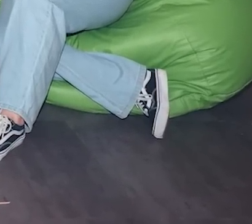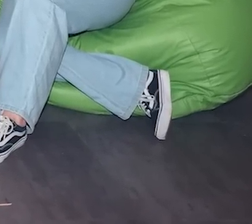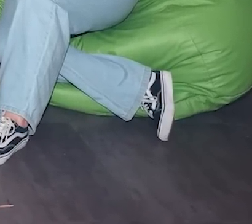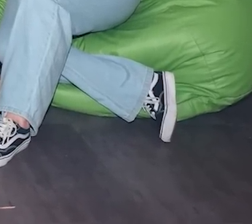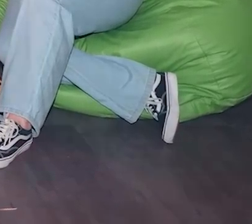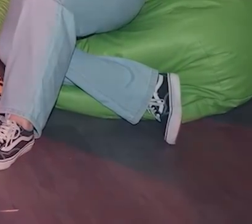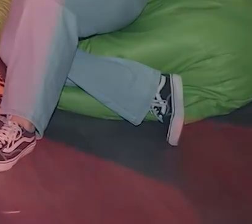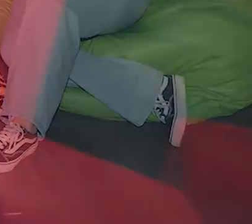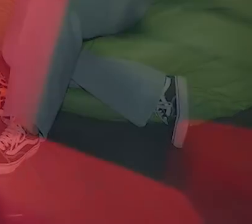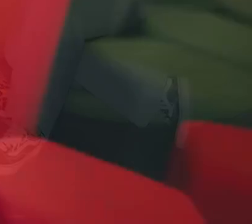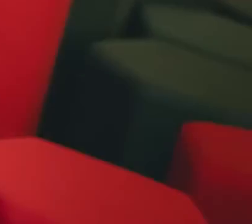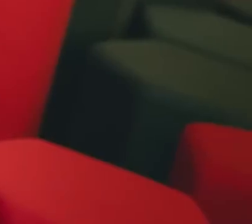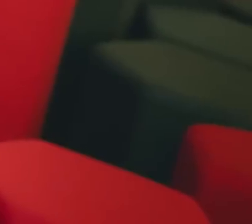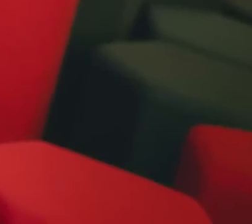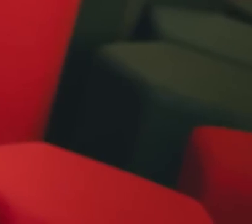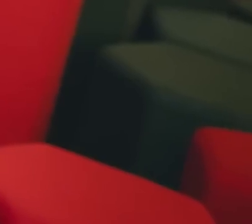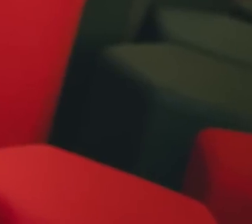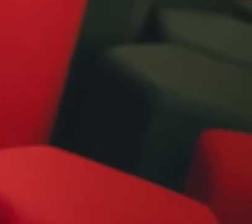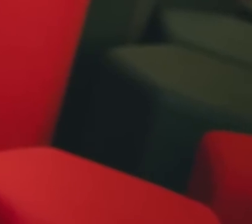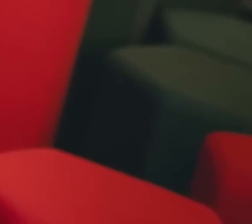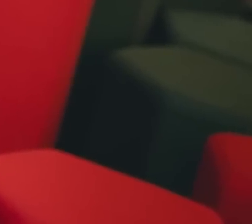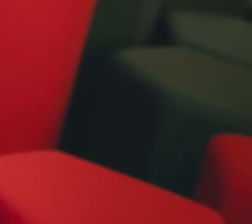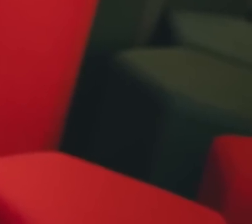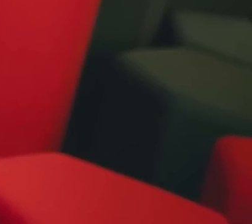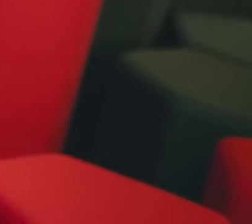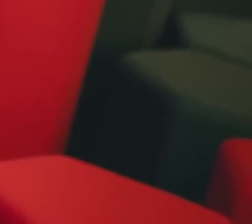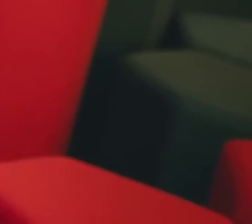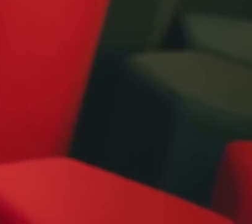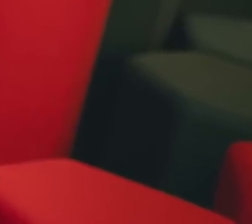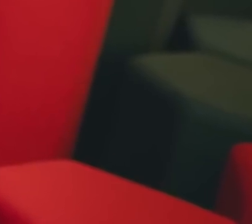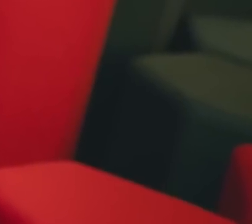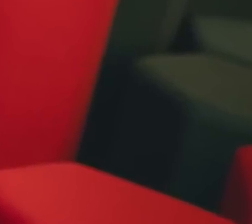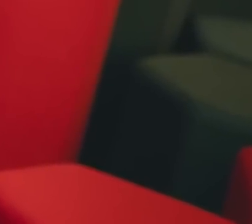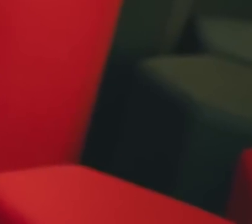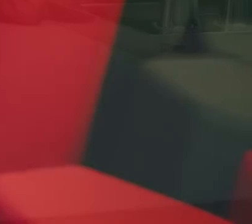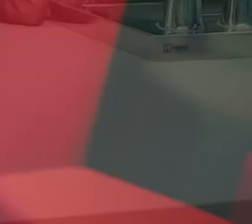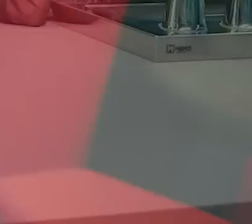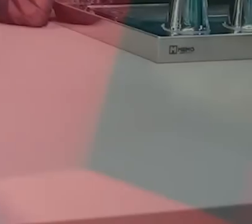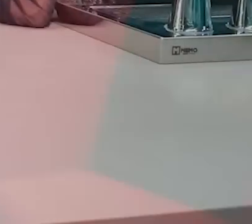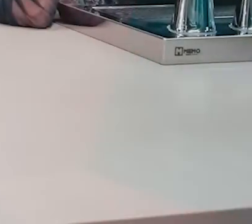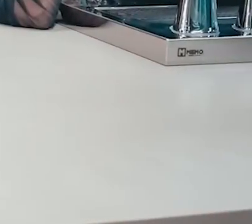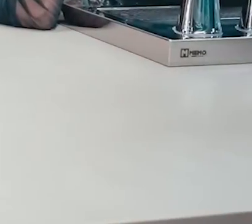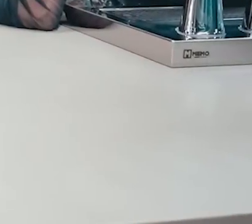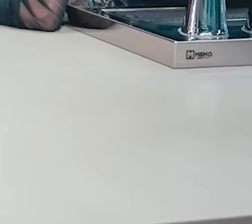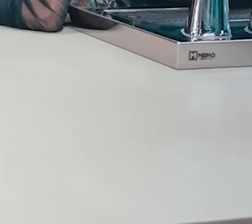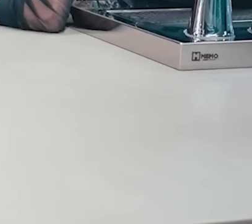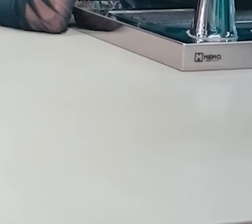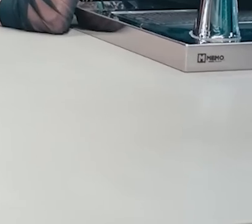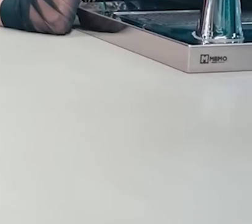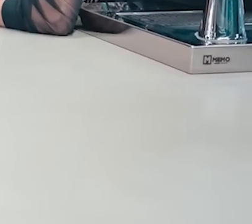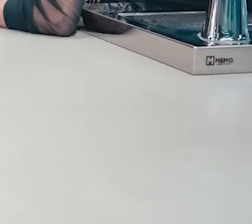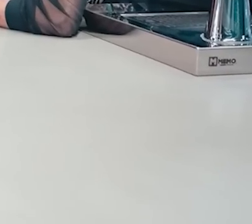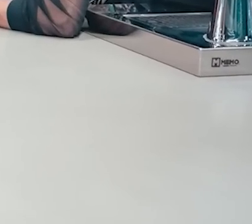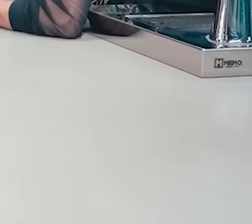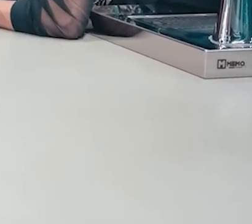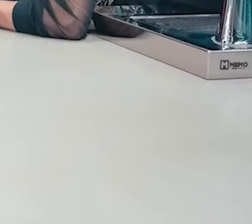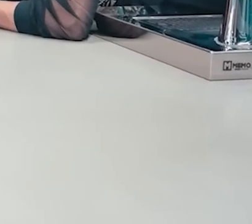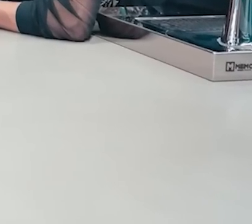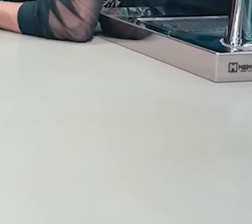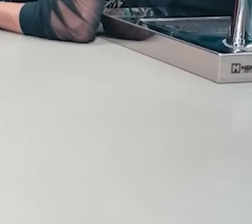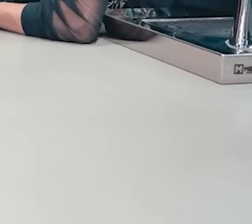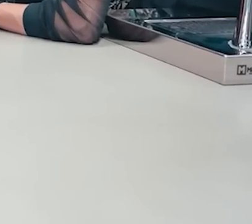e nós trazemos todos esses conceitos por exemplo empatia foi um conceito que nós levamos quando nós falamos de relações